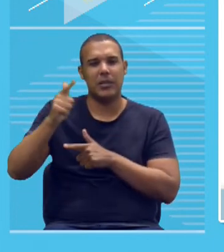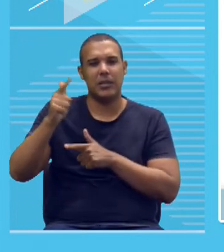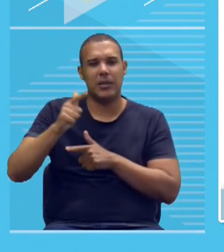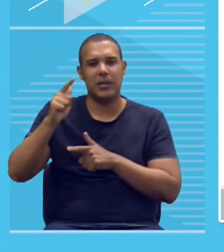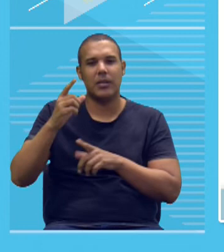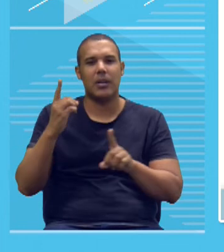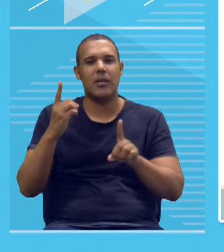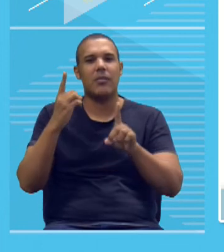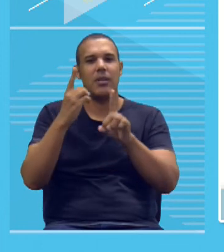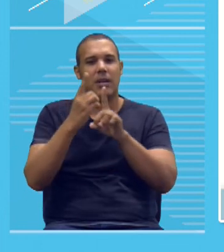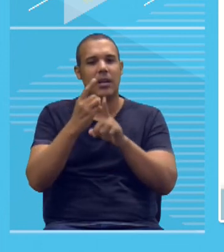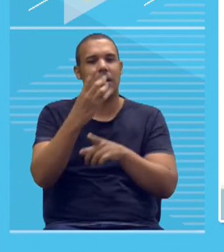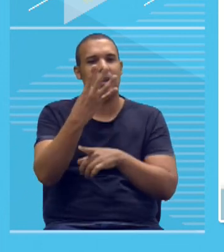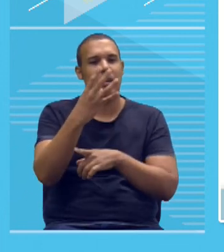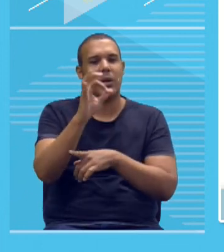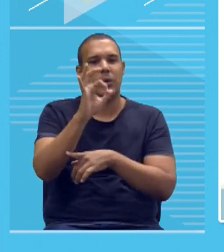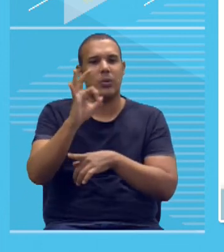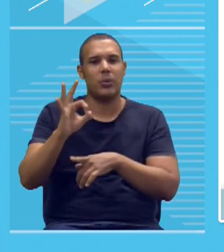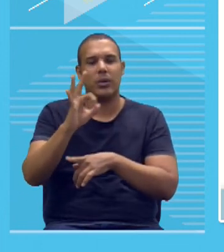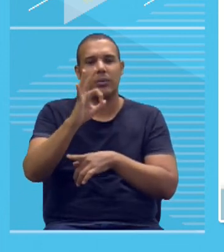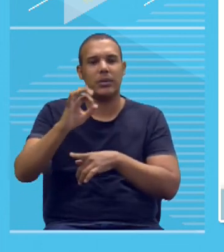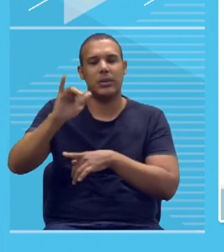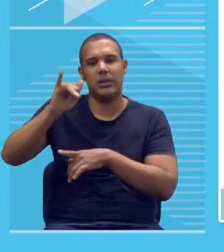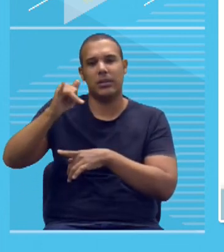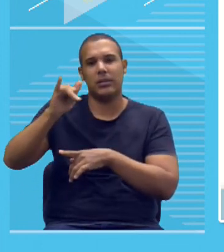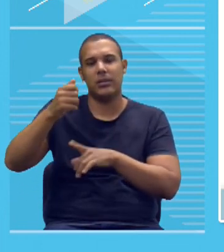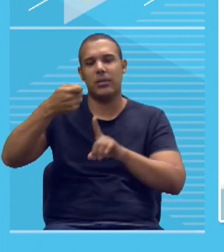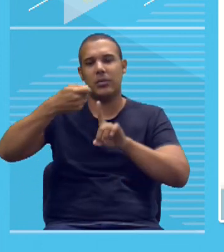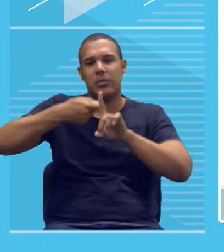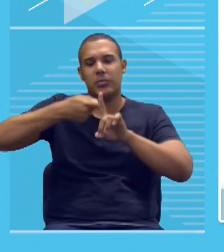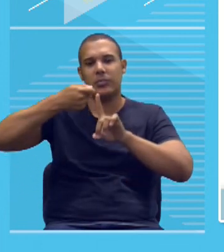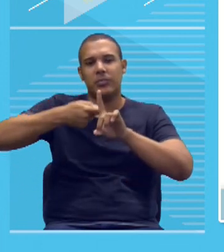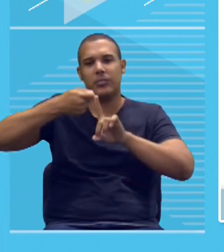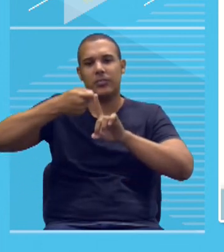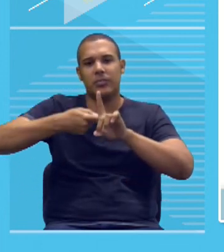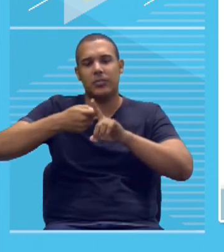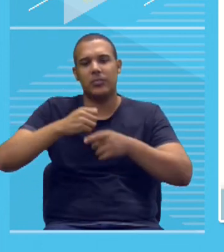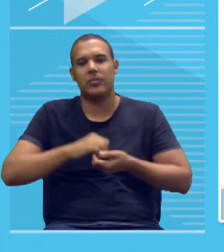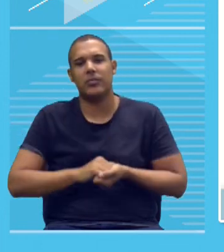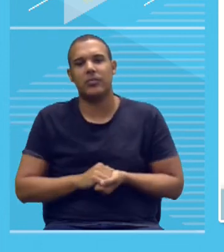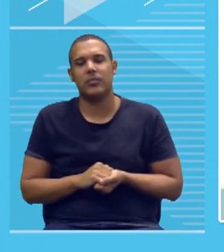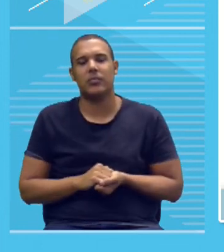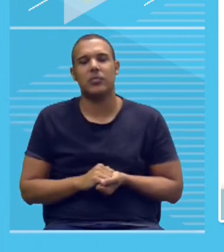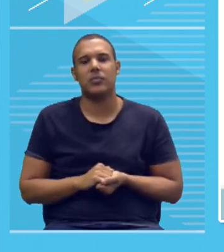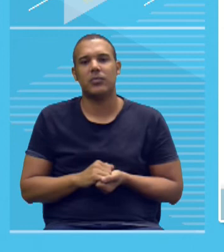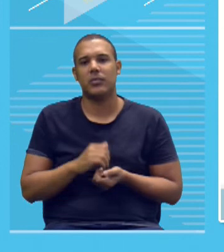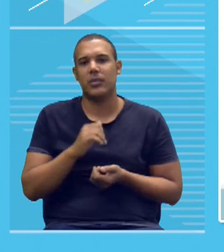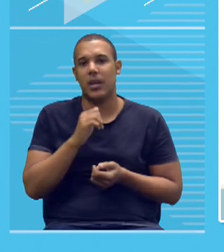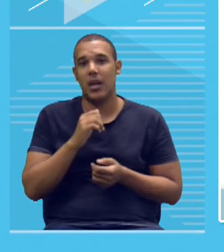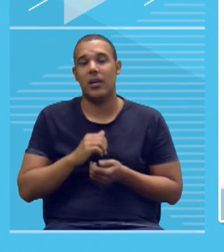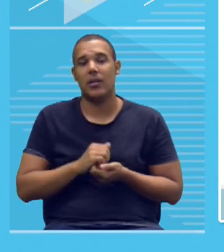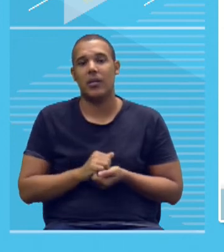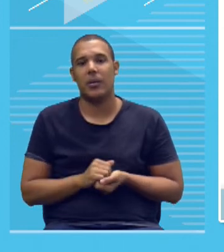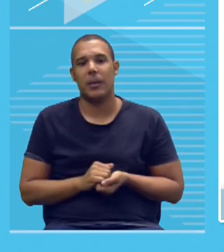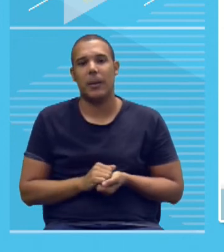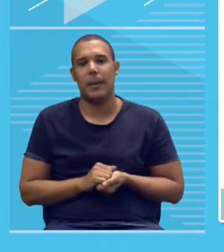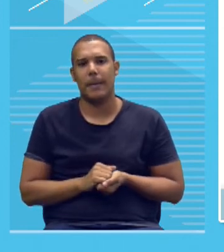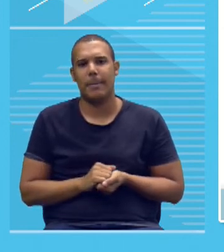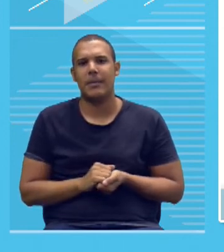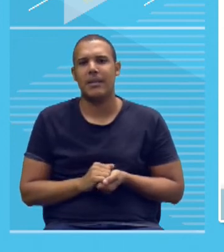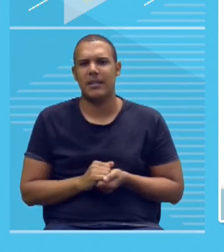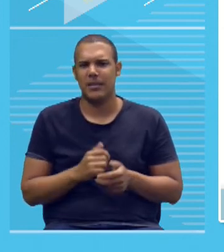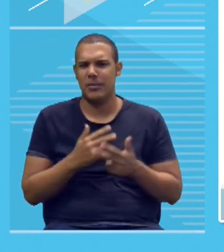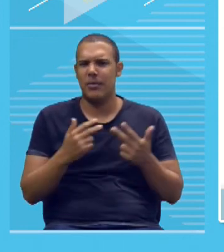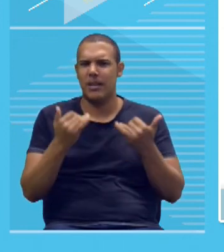vai chegar naqueles quatro por cento de juros ao mês é semana uma semana sete dias é muita informação